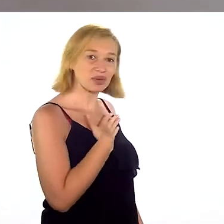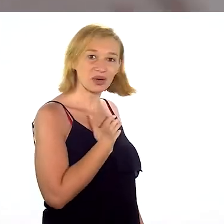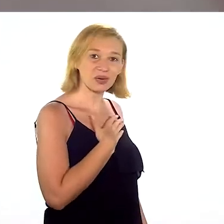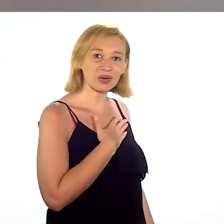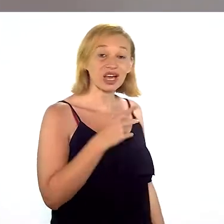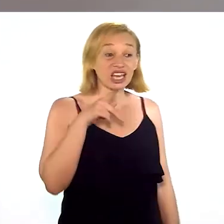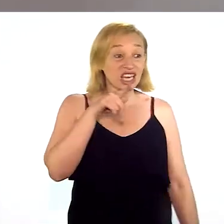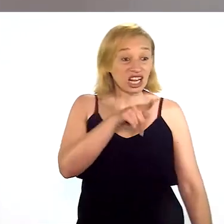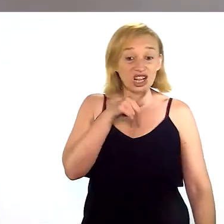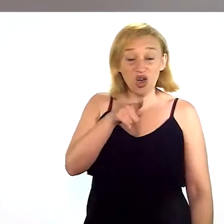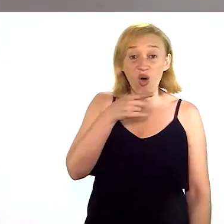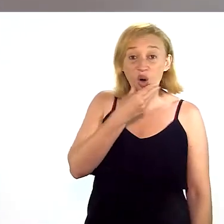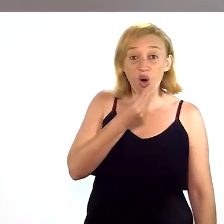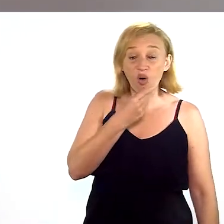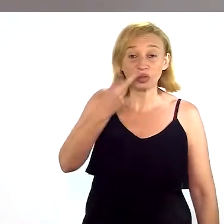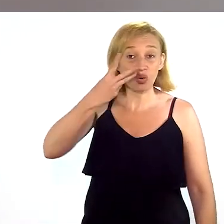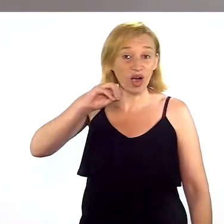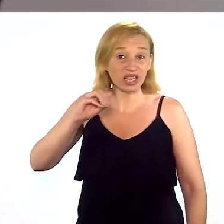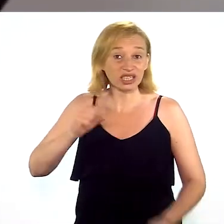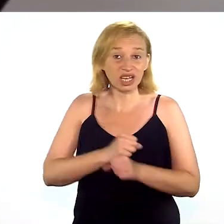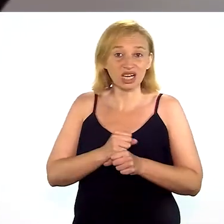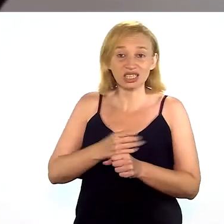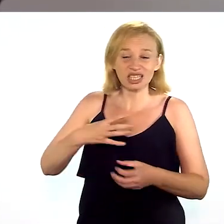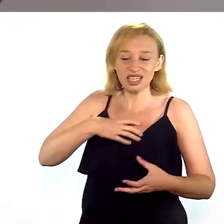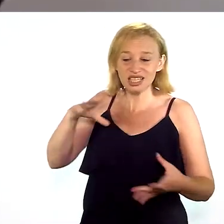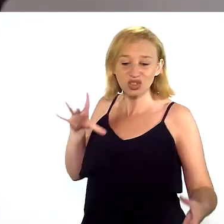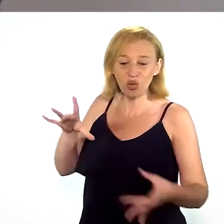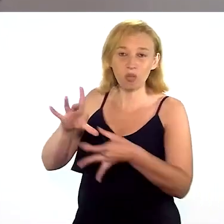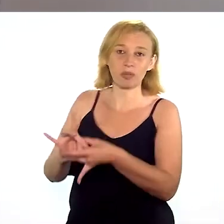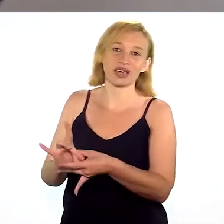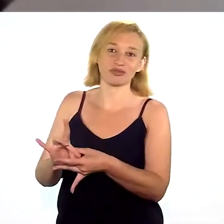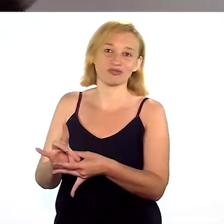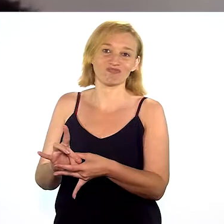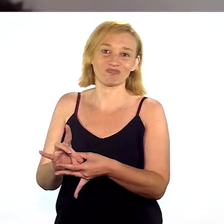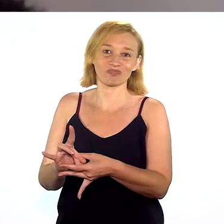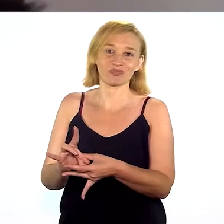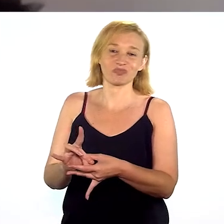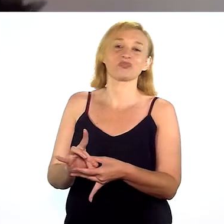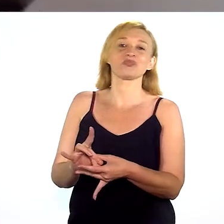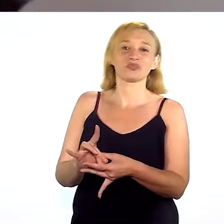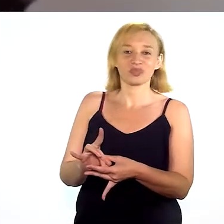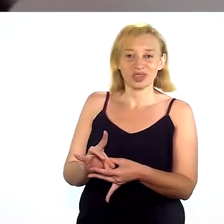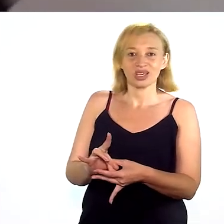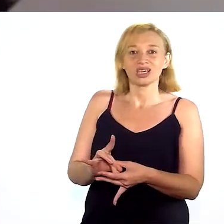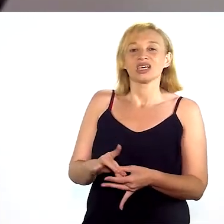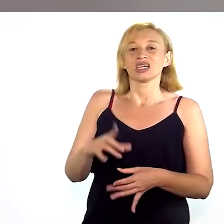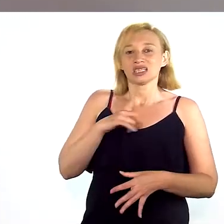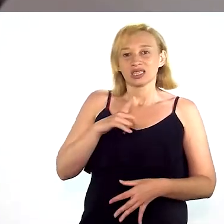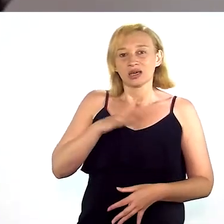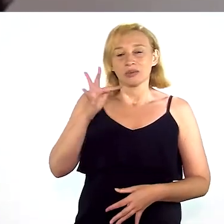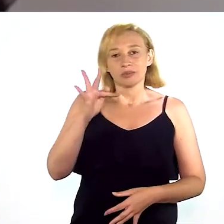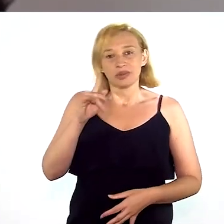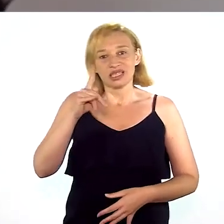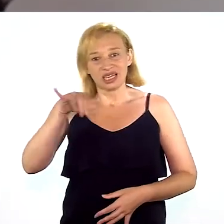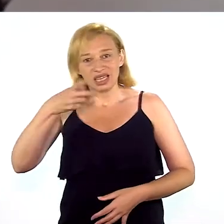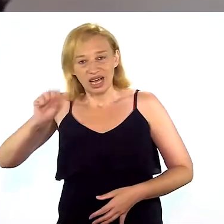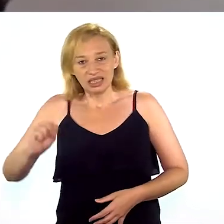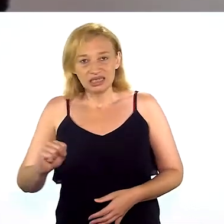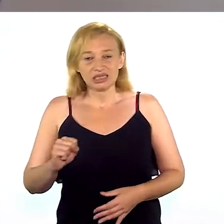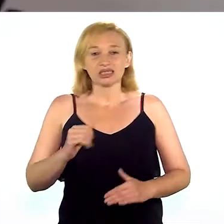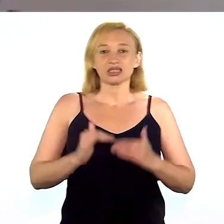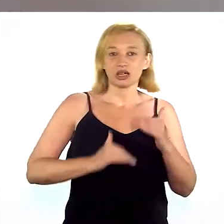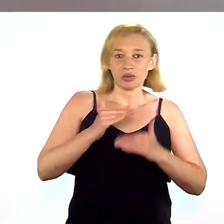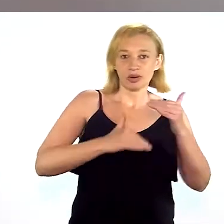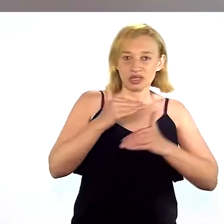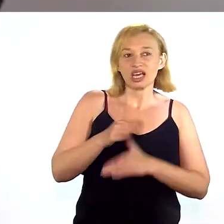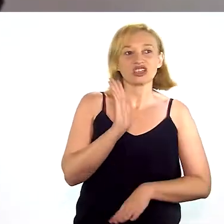Então, aquele homem de 40 anos, que era só metade, ele fica completo. né? Tem até uma coisa bem de psicanálise nesse processo, assim, de